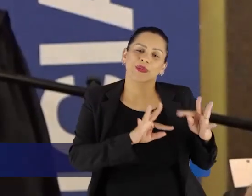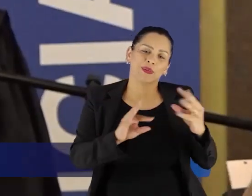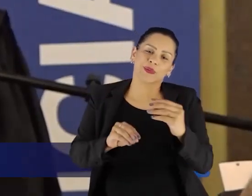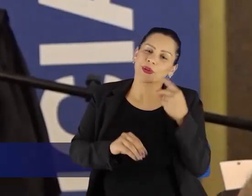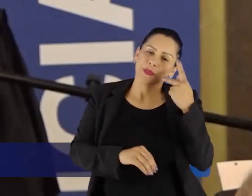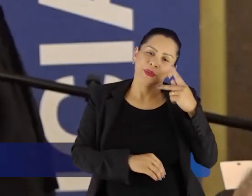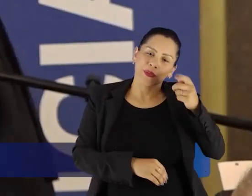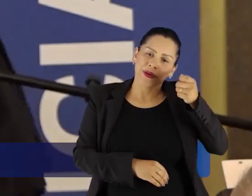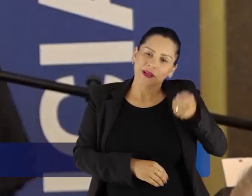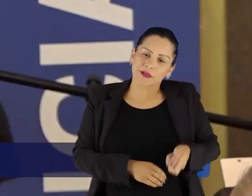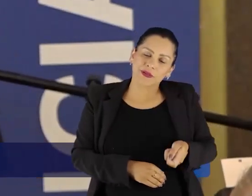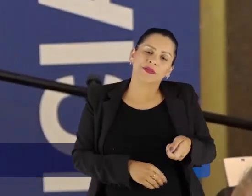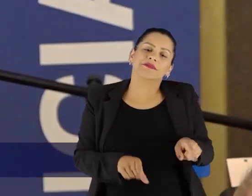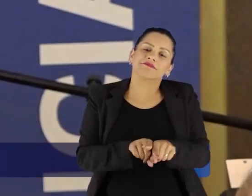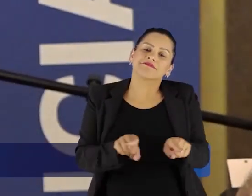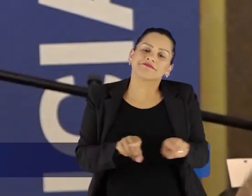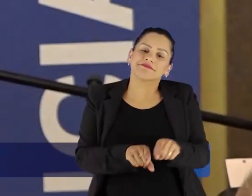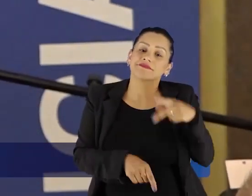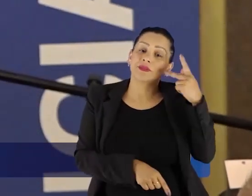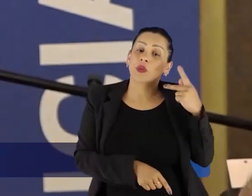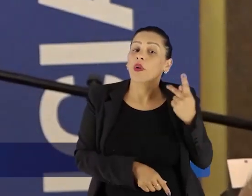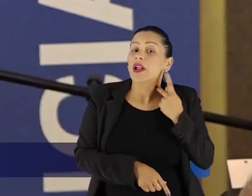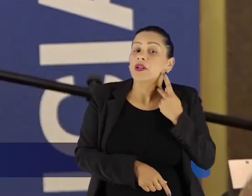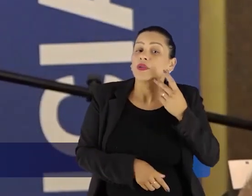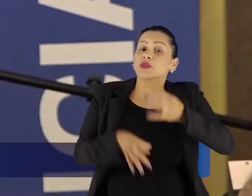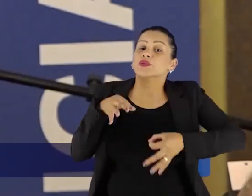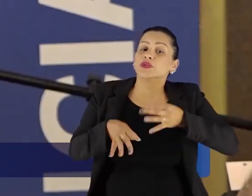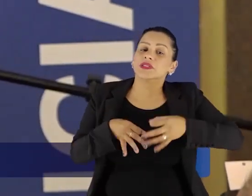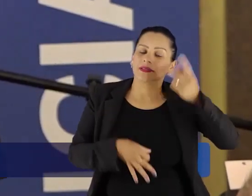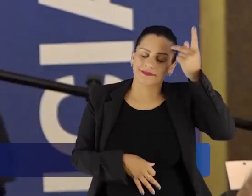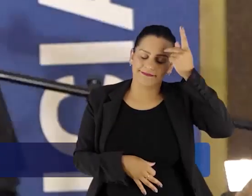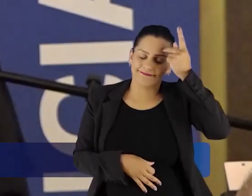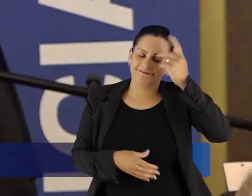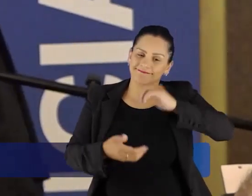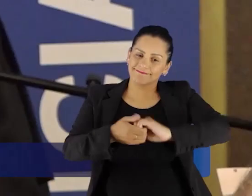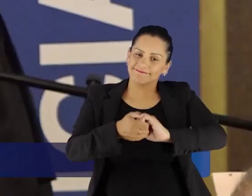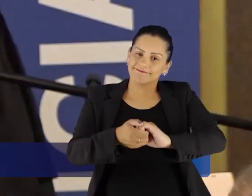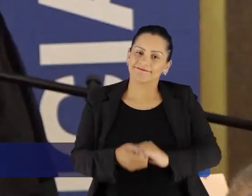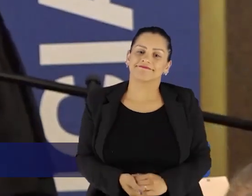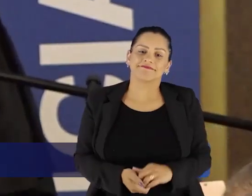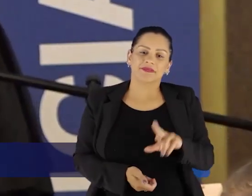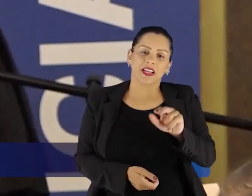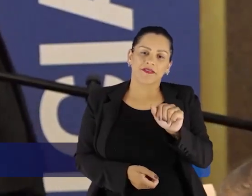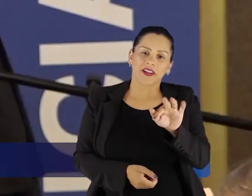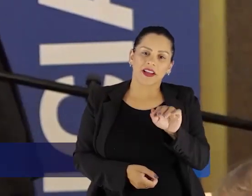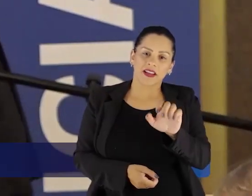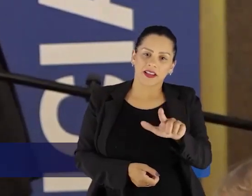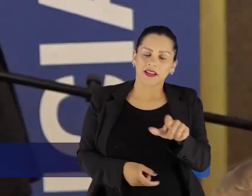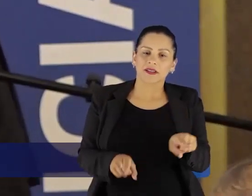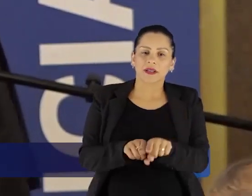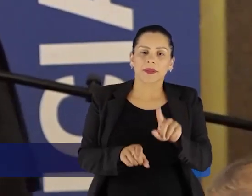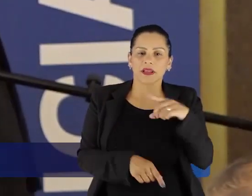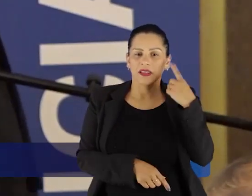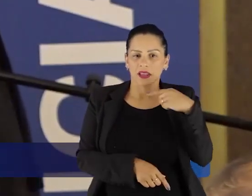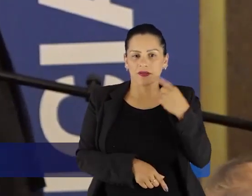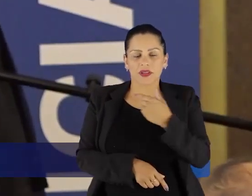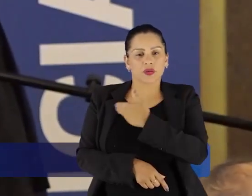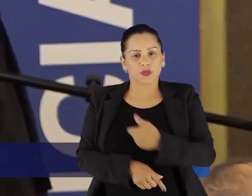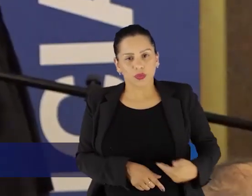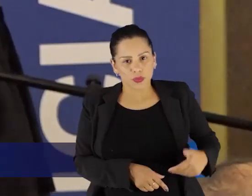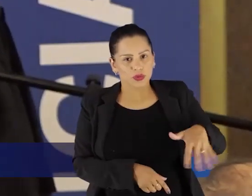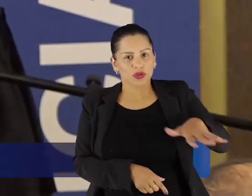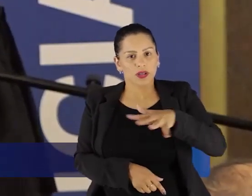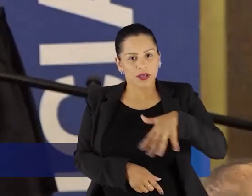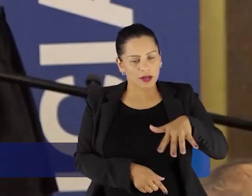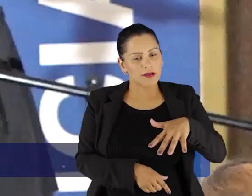Procuradores e promotores de Justiça do Estado de São Paulo Dr Rafael Pitanga Guedes defensor público-geral em exercício